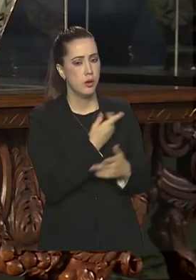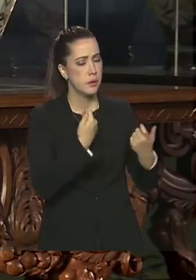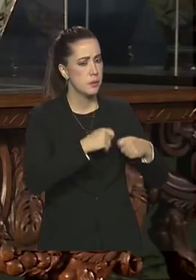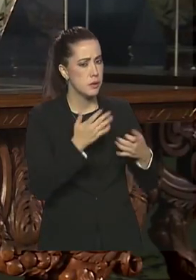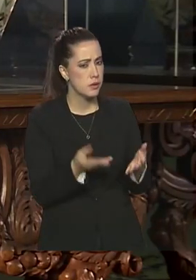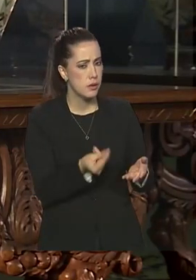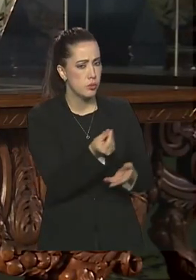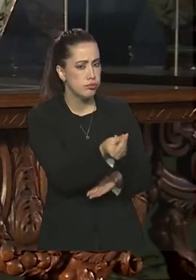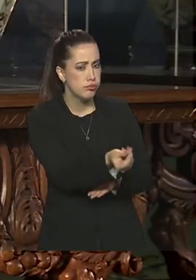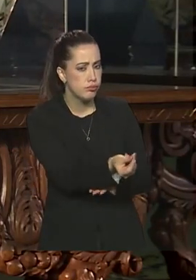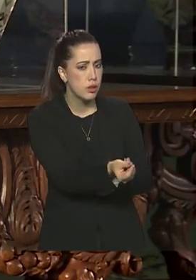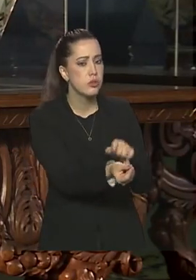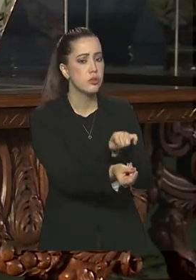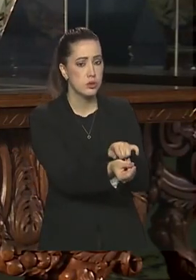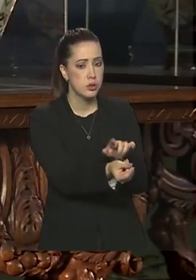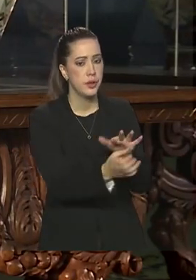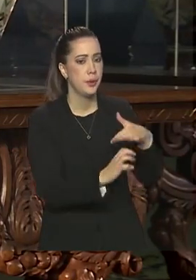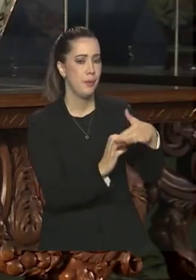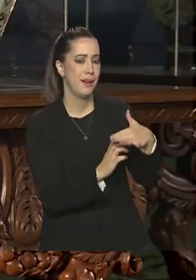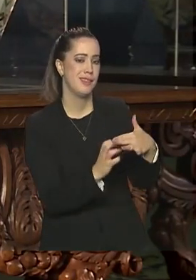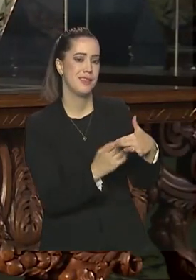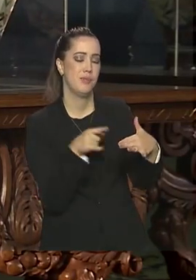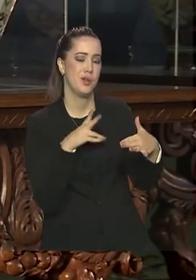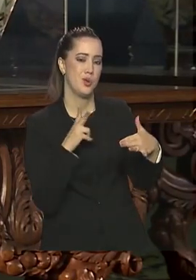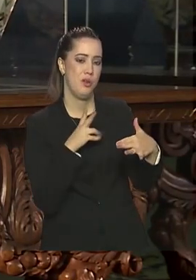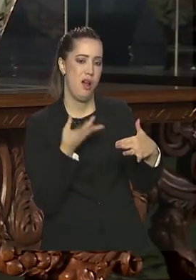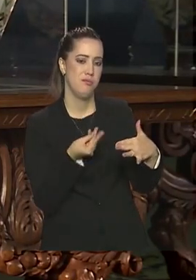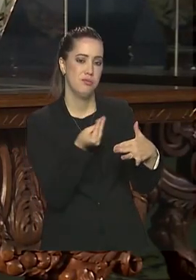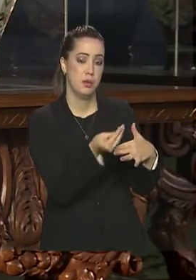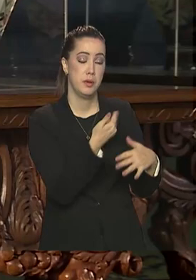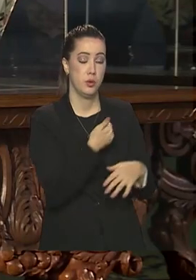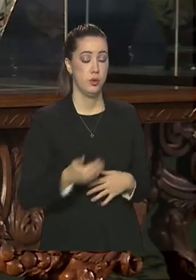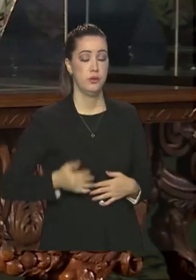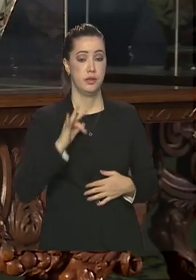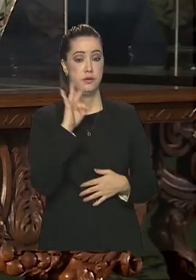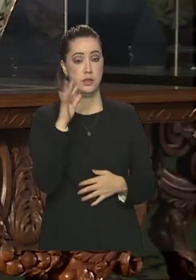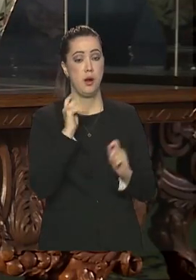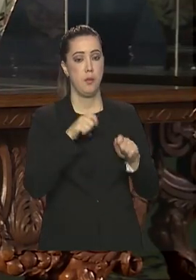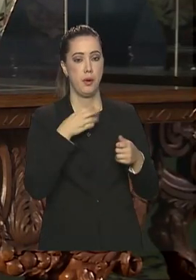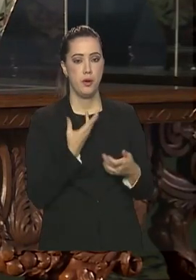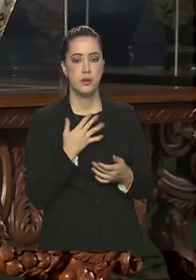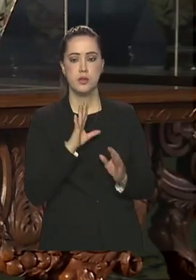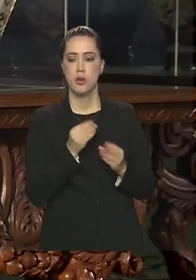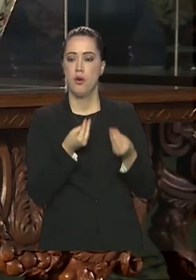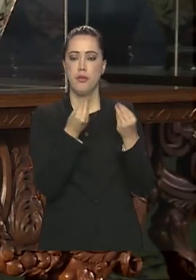investimentos privados em infraestrutura para que o Estado possa direcionar seus recursos